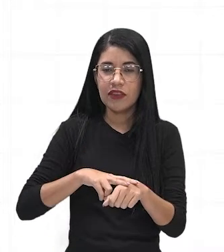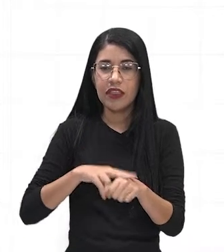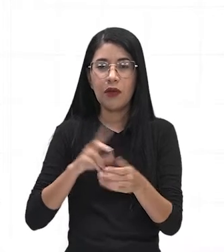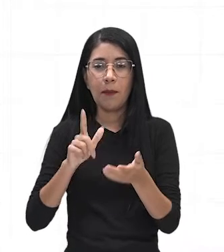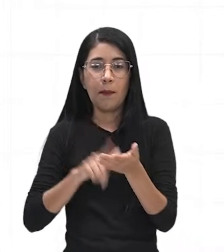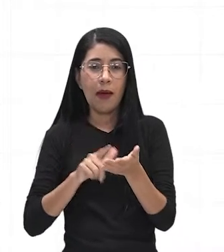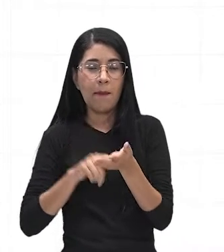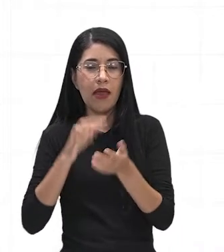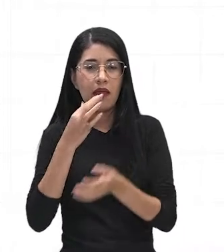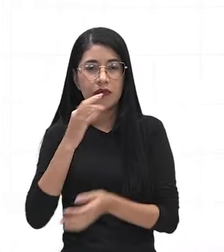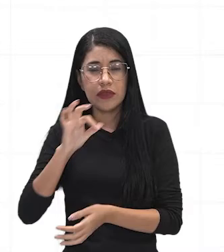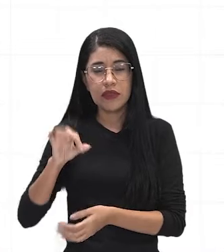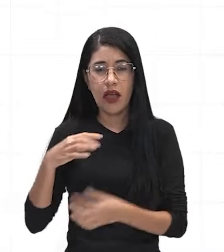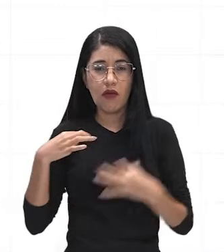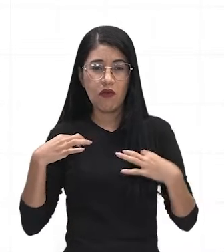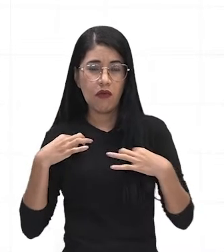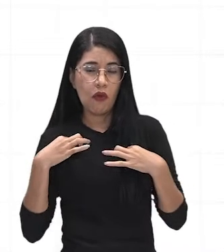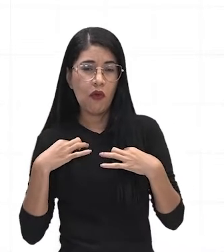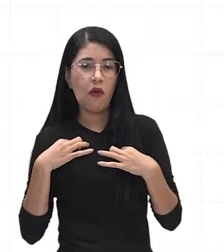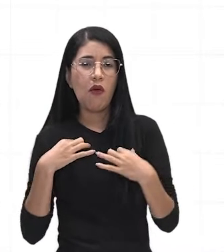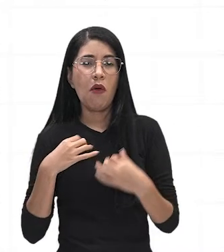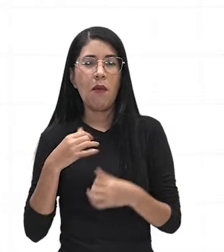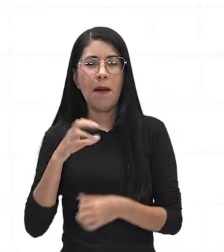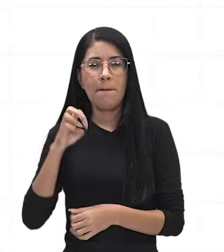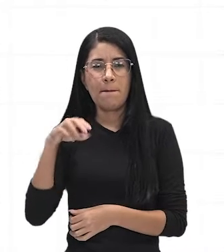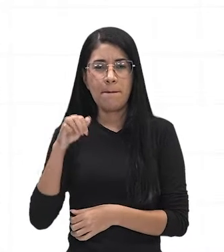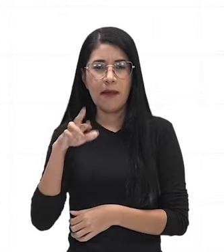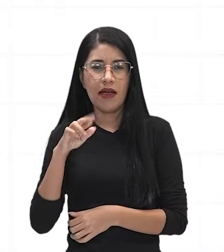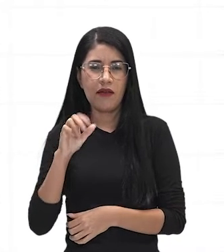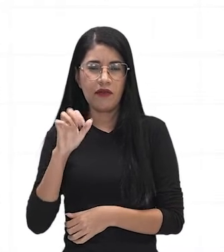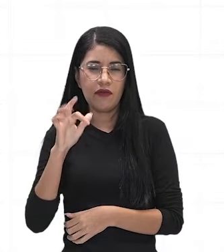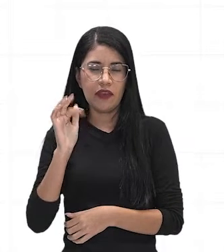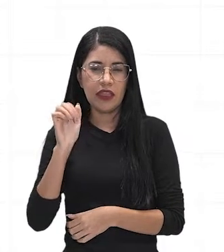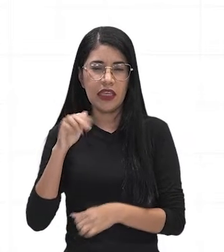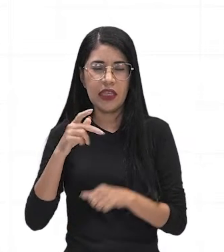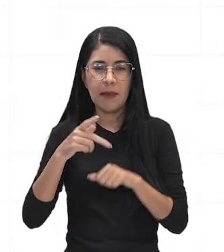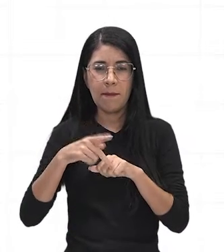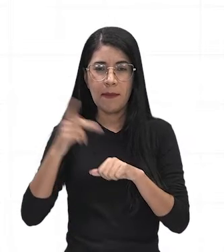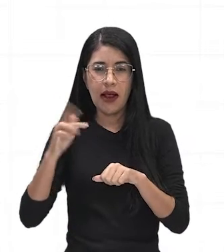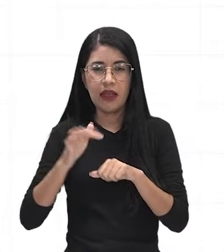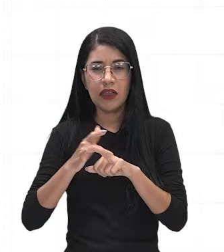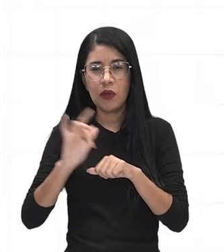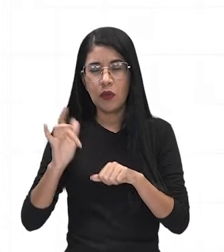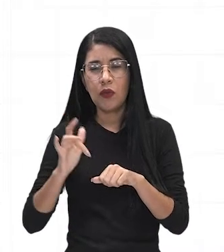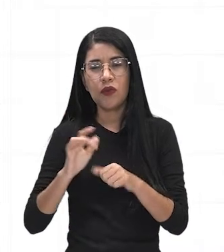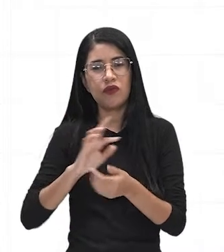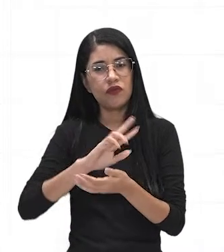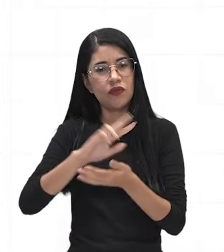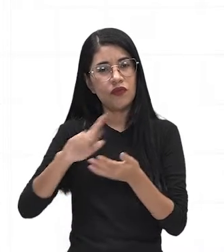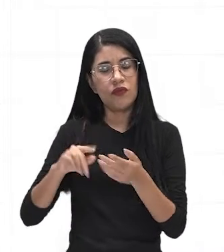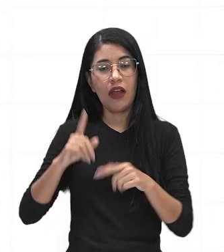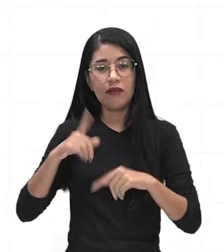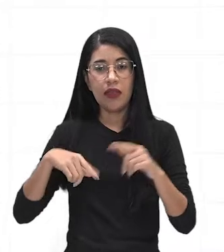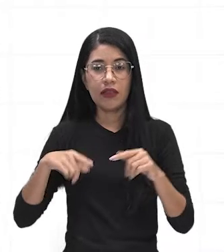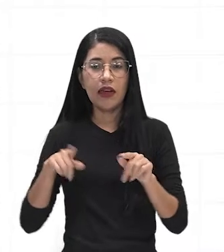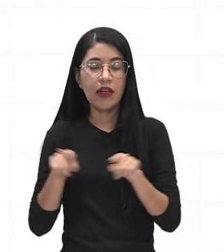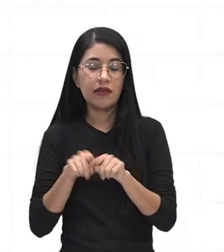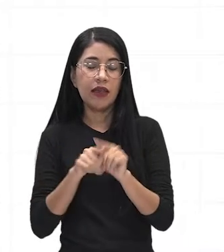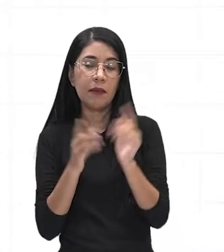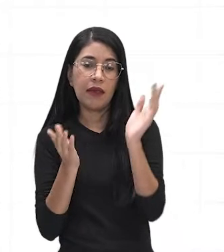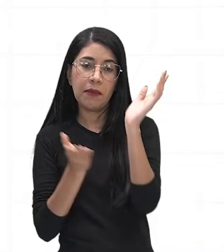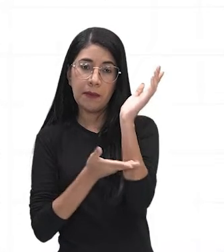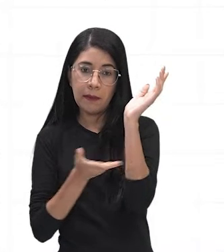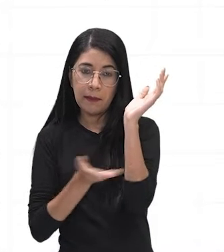sal, roupa, marfim, prata, ouro, cobre, estânio, chumbo e madeira. Então,